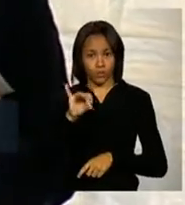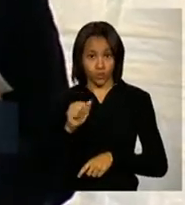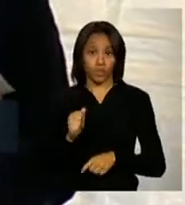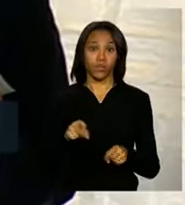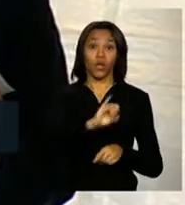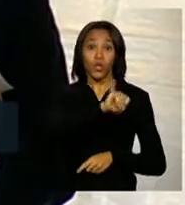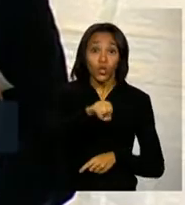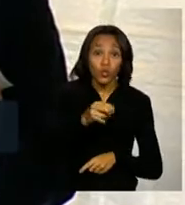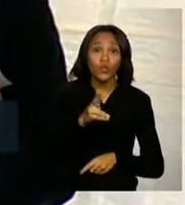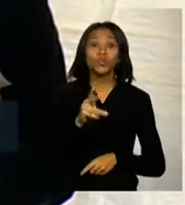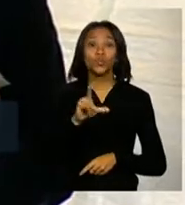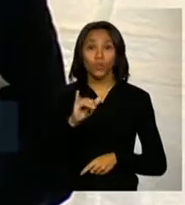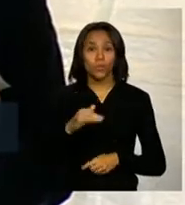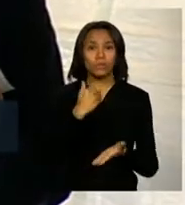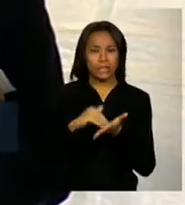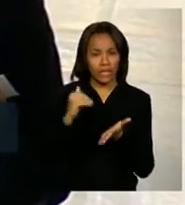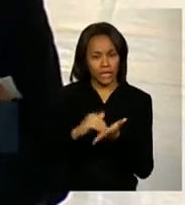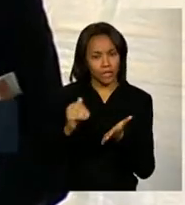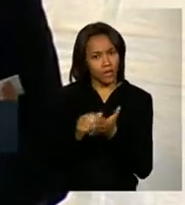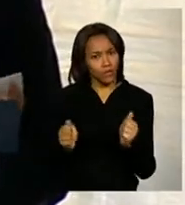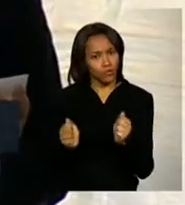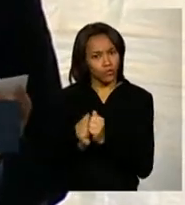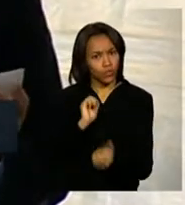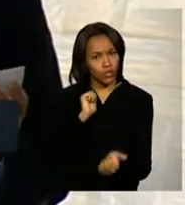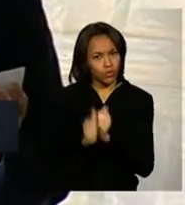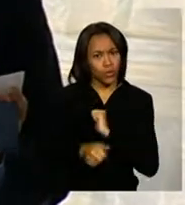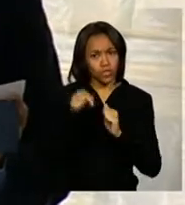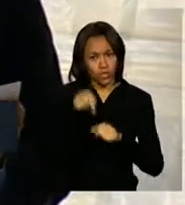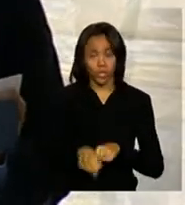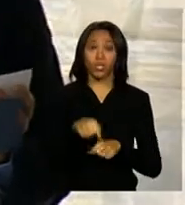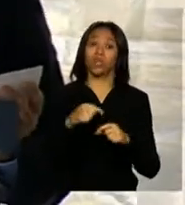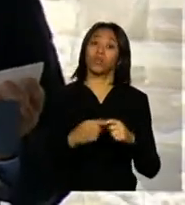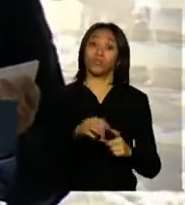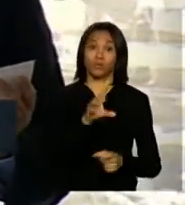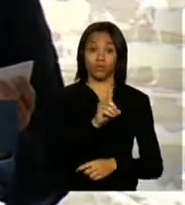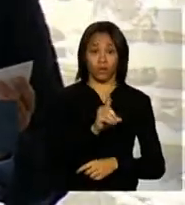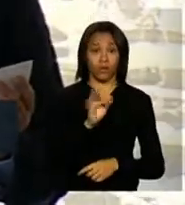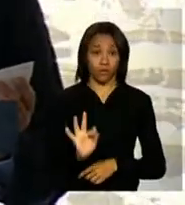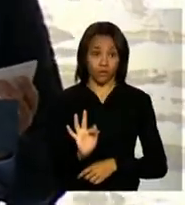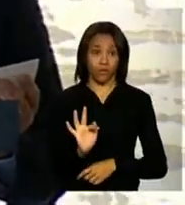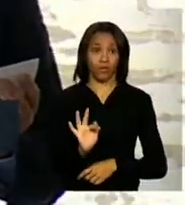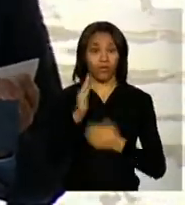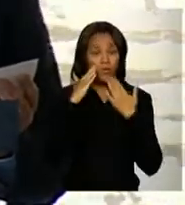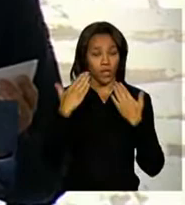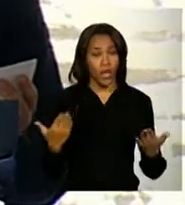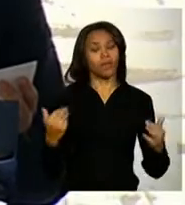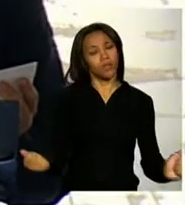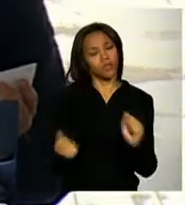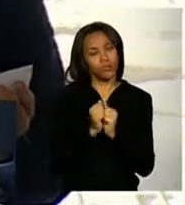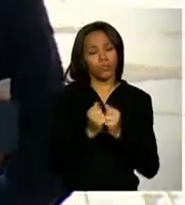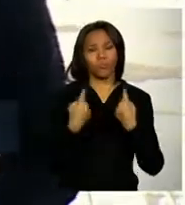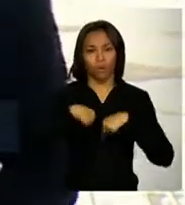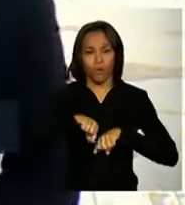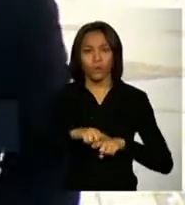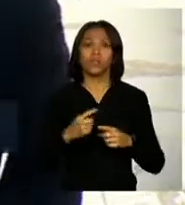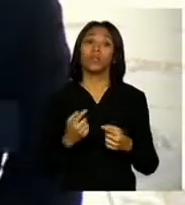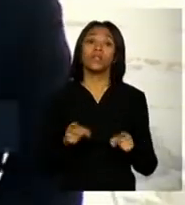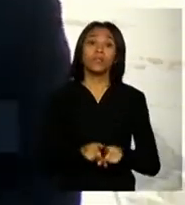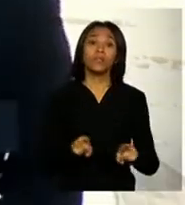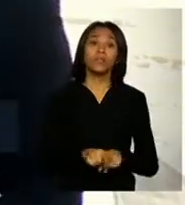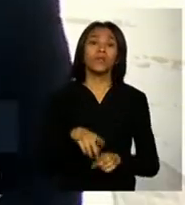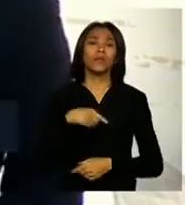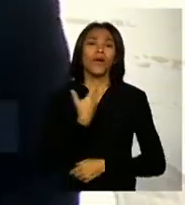Júlio Ribeiro secretária adjunto de esporte do Distrito Federal Júlio abraço Obrigado você tá com a gente e o nosso